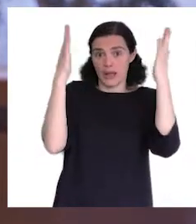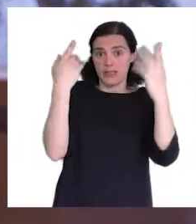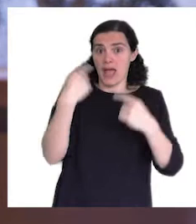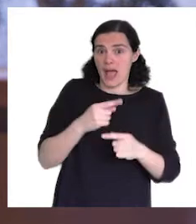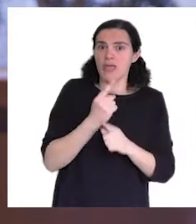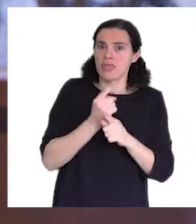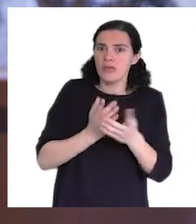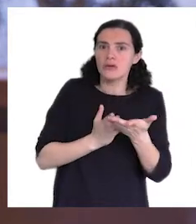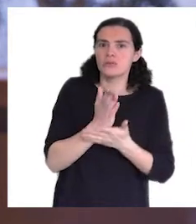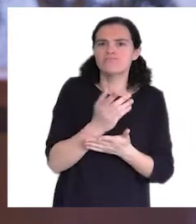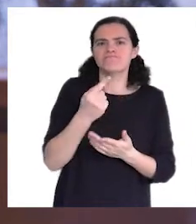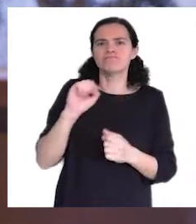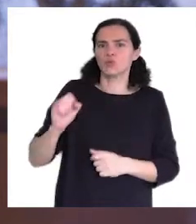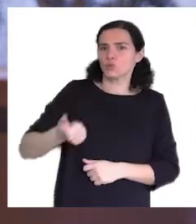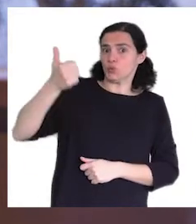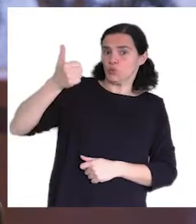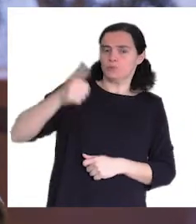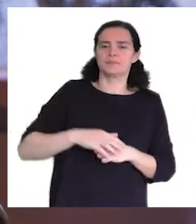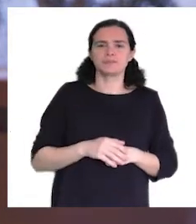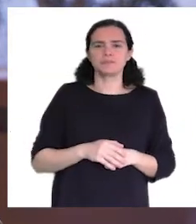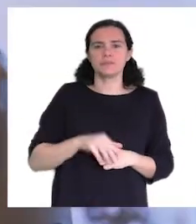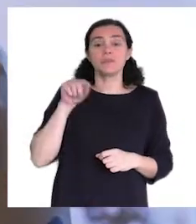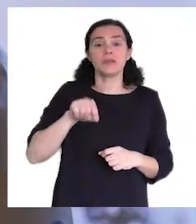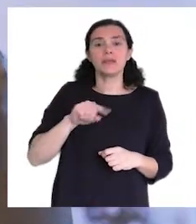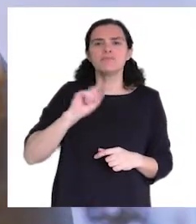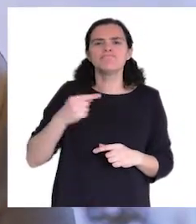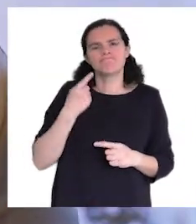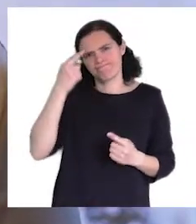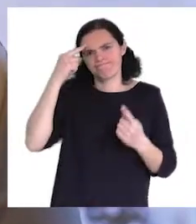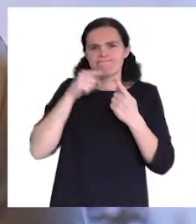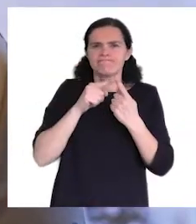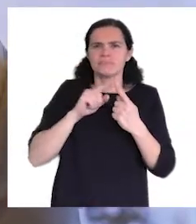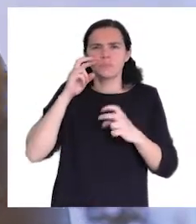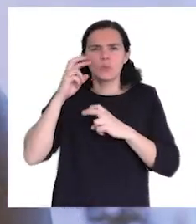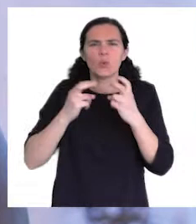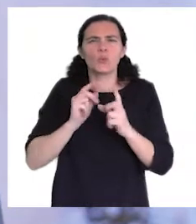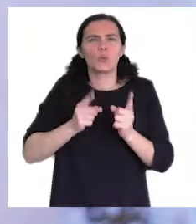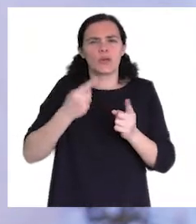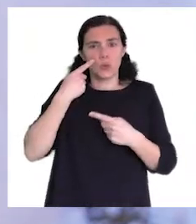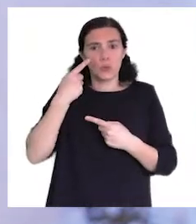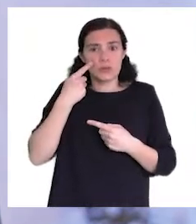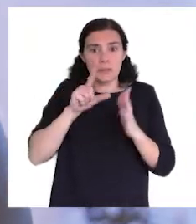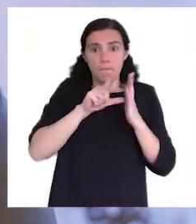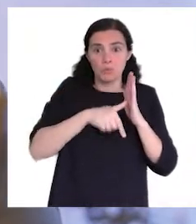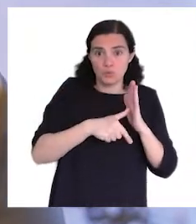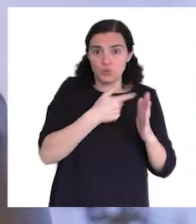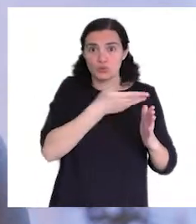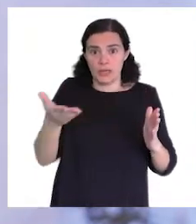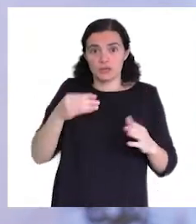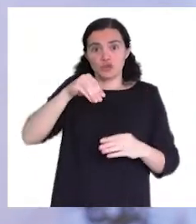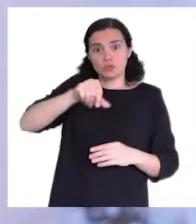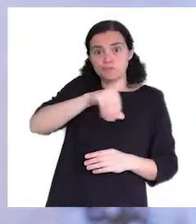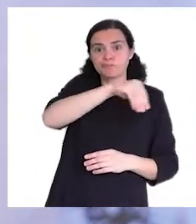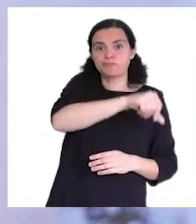temos é uma prioridade. E, portanto, aqui nós procuramos, de alguma forma, dar a conhecer projetos ao